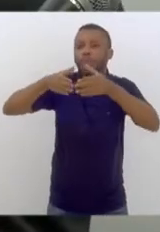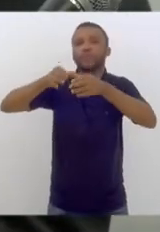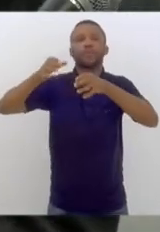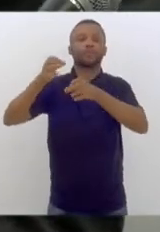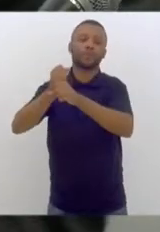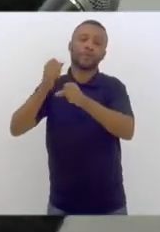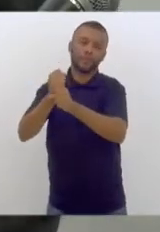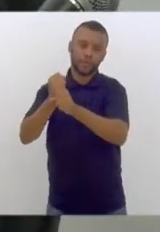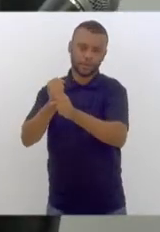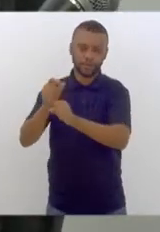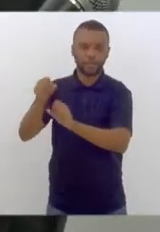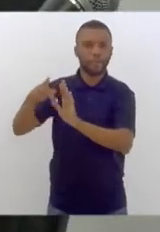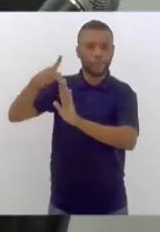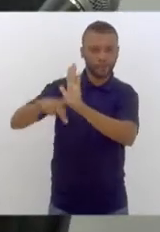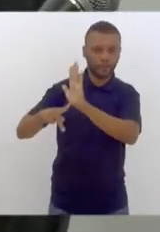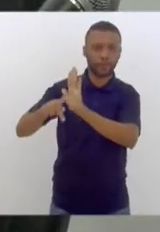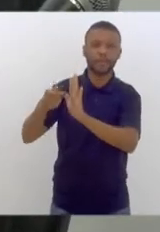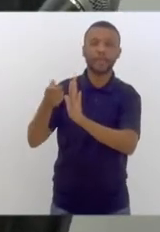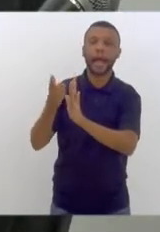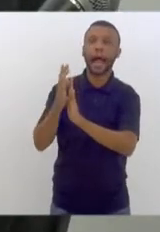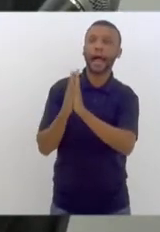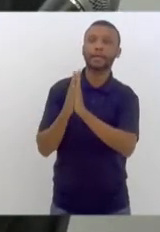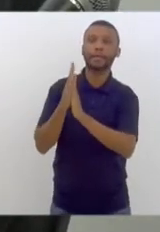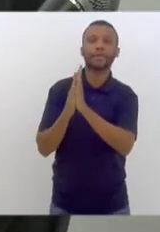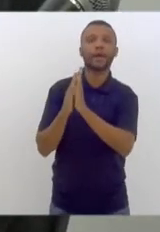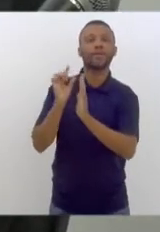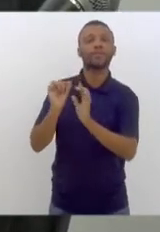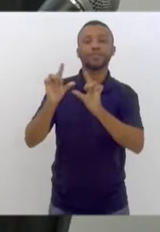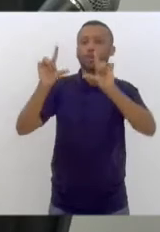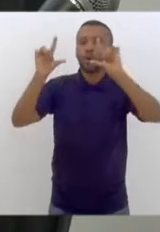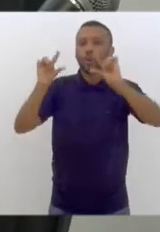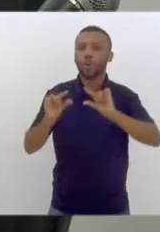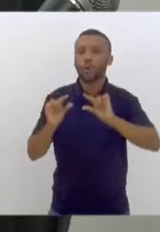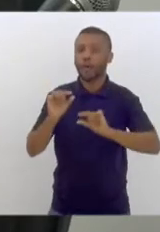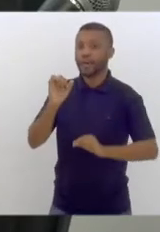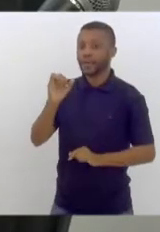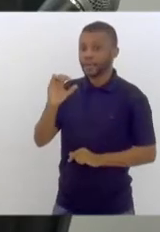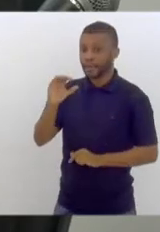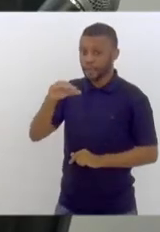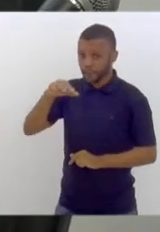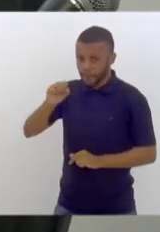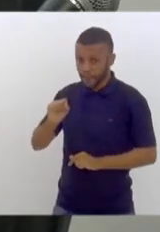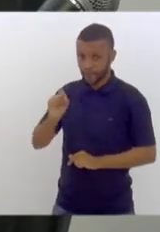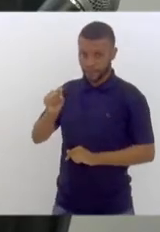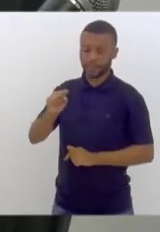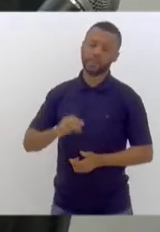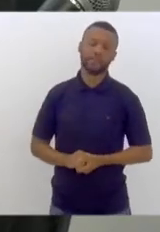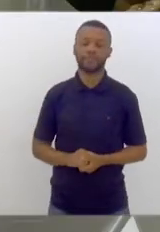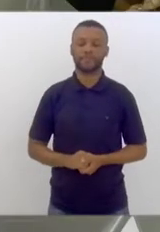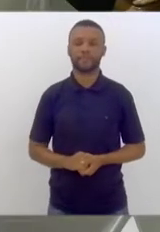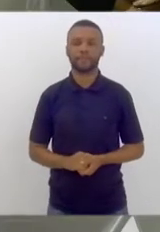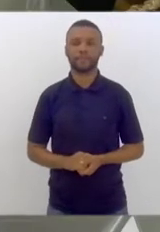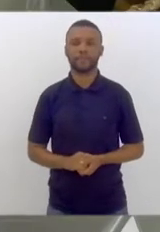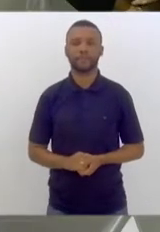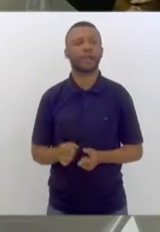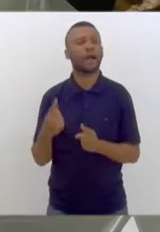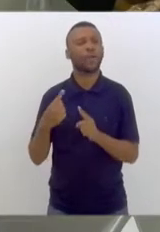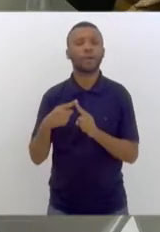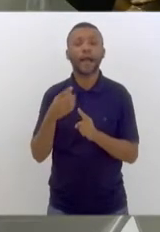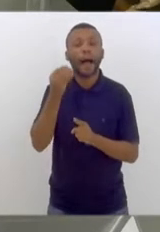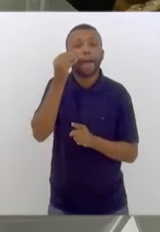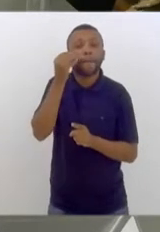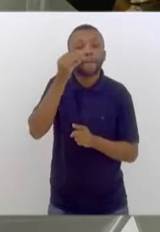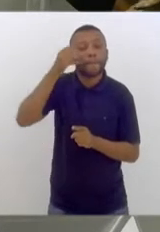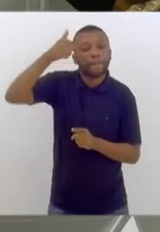mesmo, e a expectativa é de redução de ICMS. porque a previsão